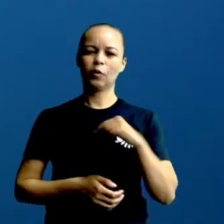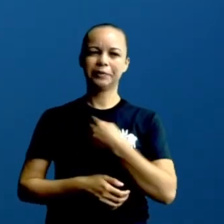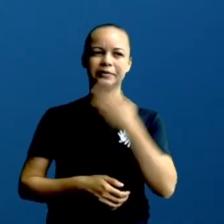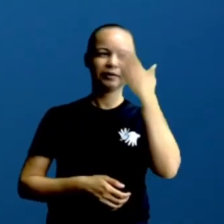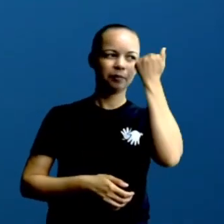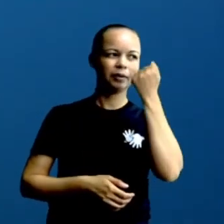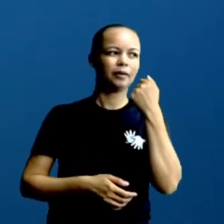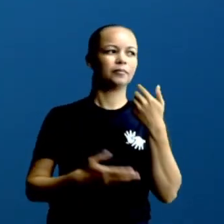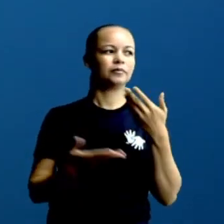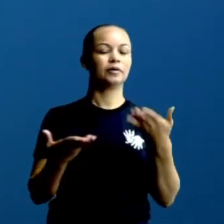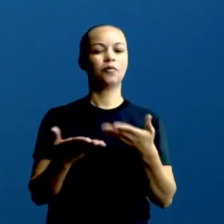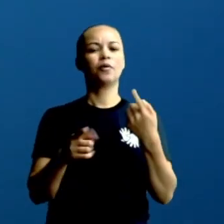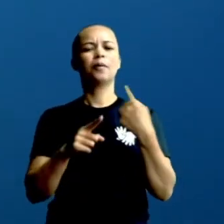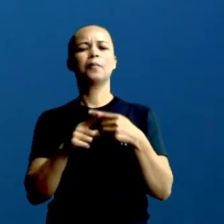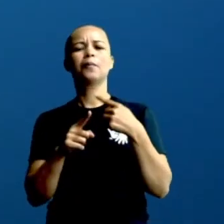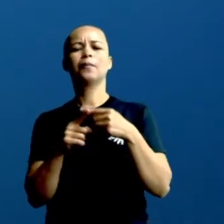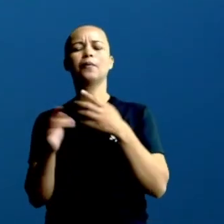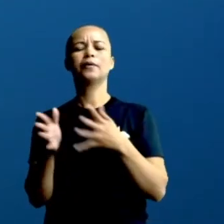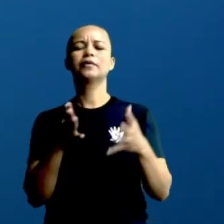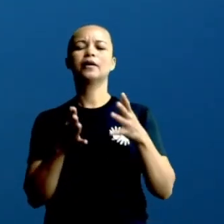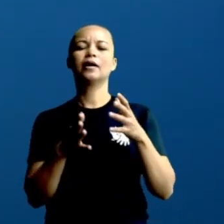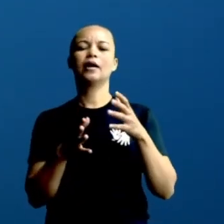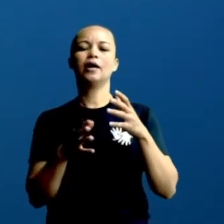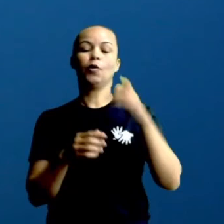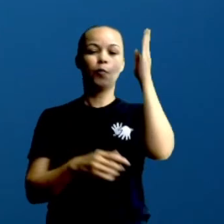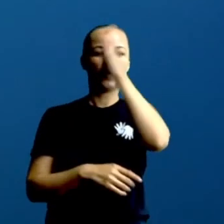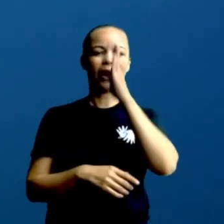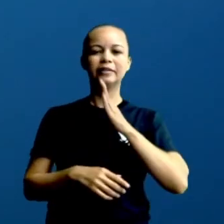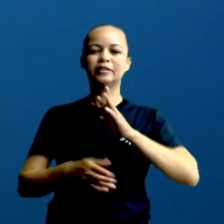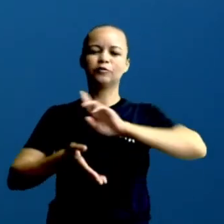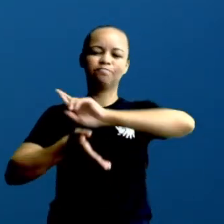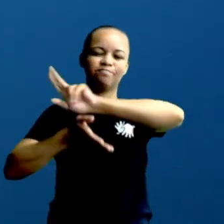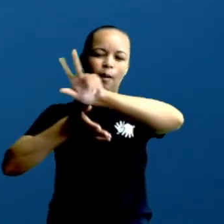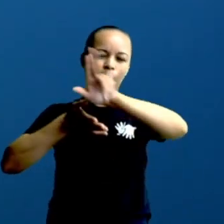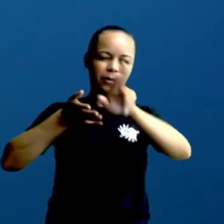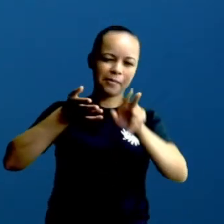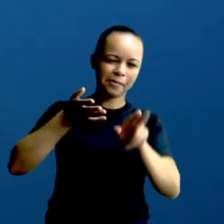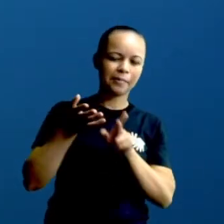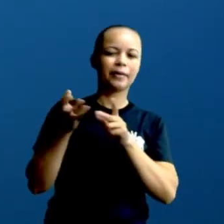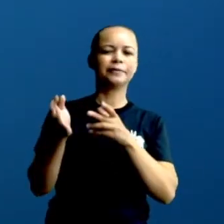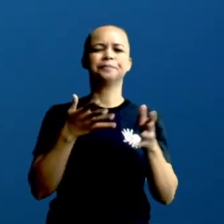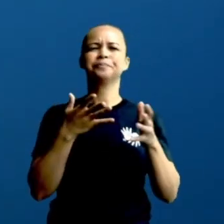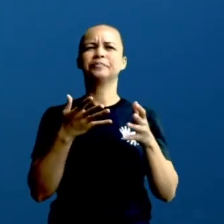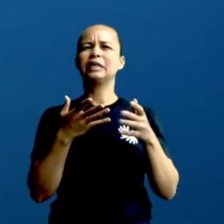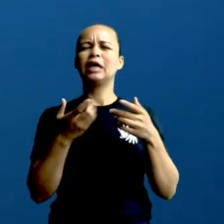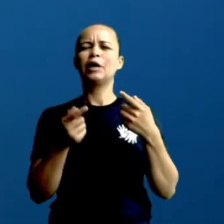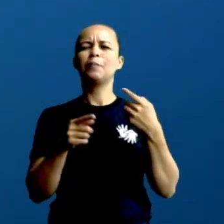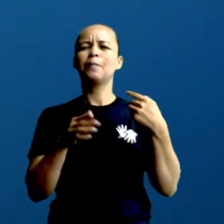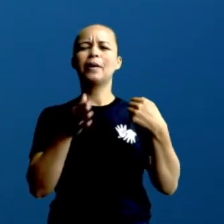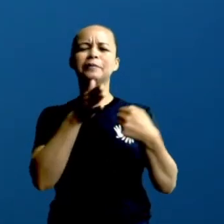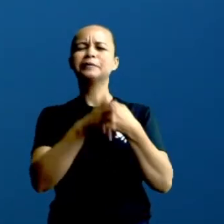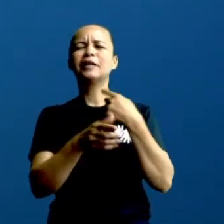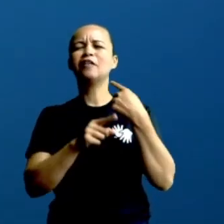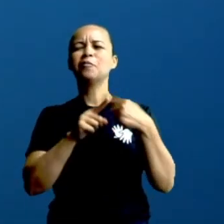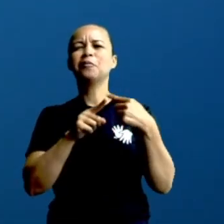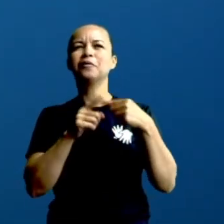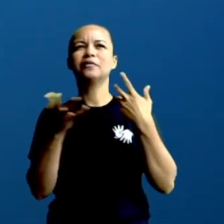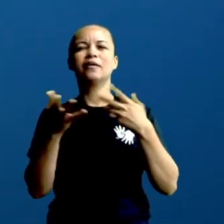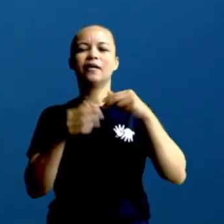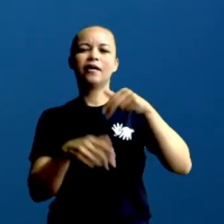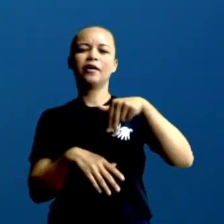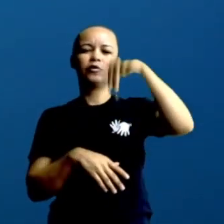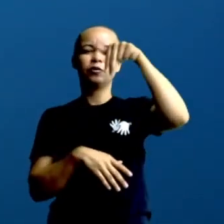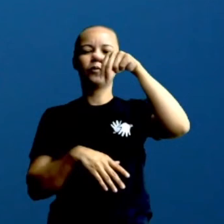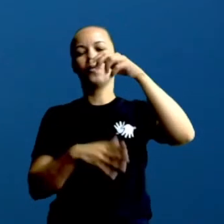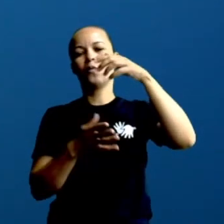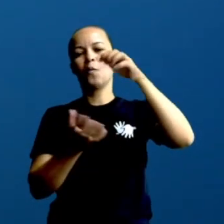por que no Brasil é tão diversificado, né? Eu me perguntava por que não nevava em Pernambuco, agora a gente já sabe,